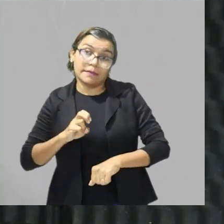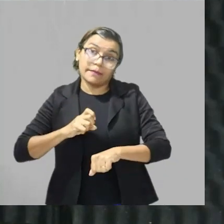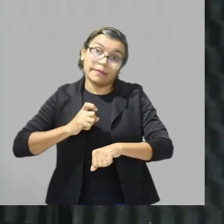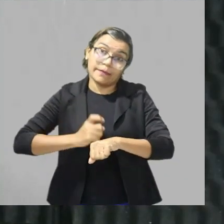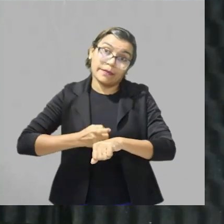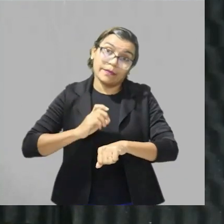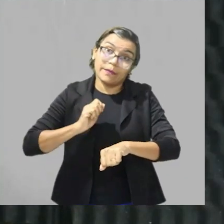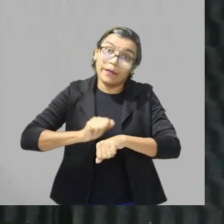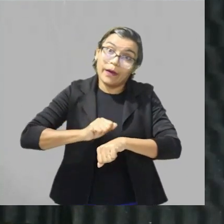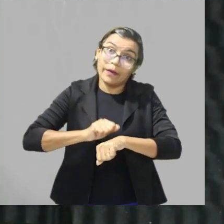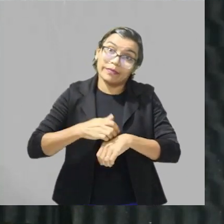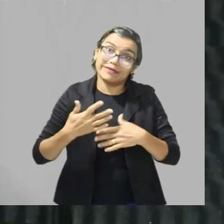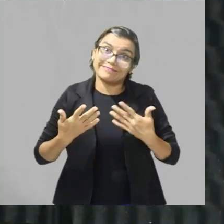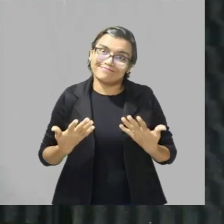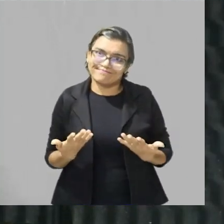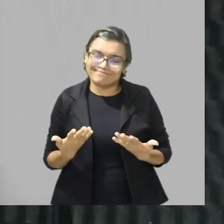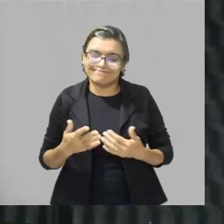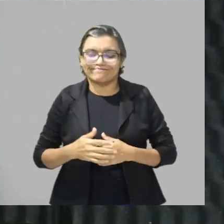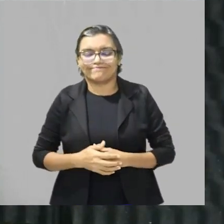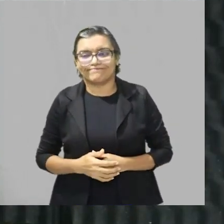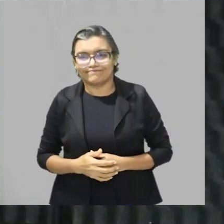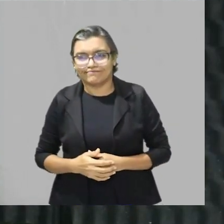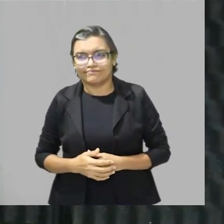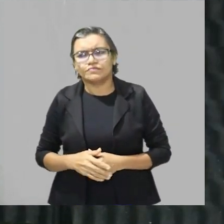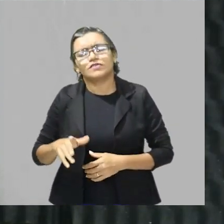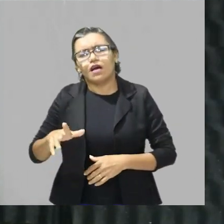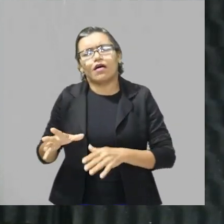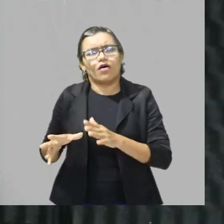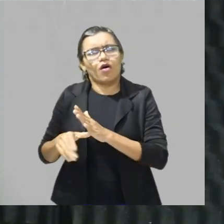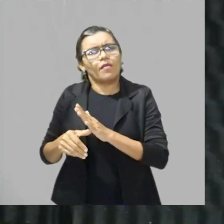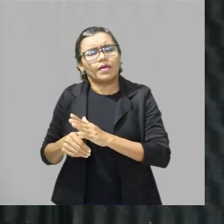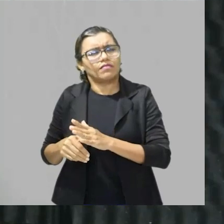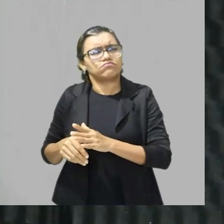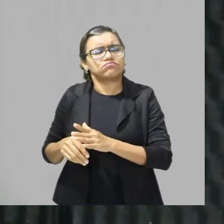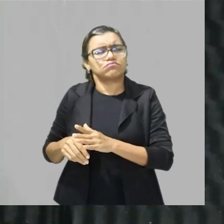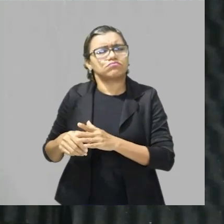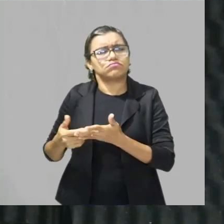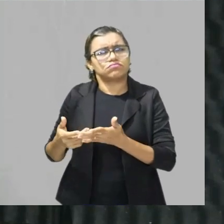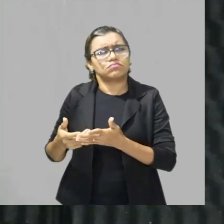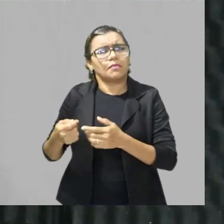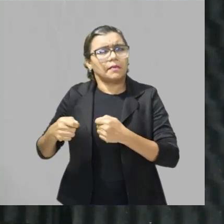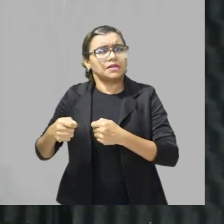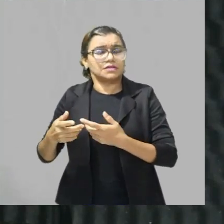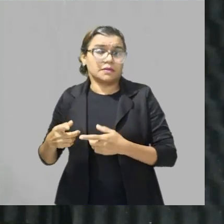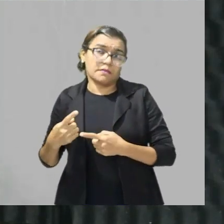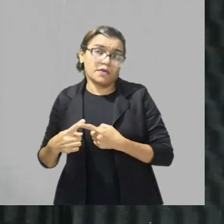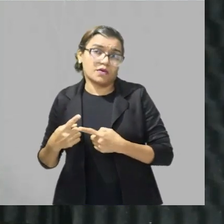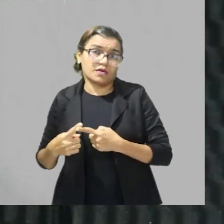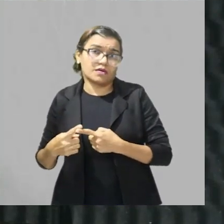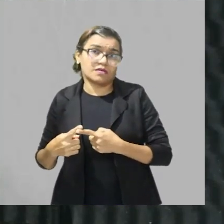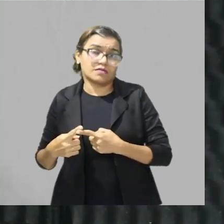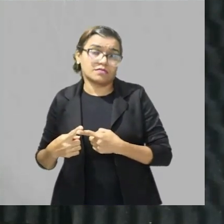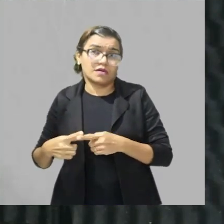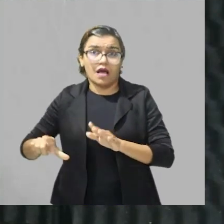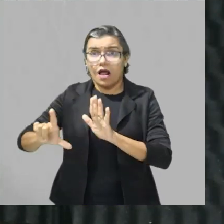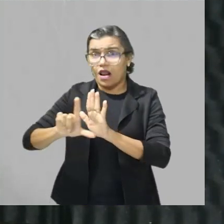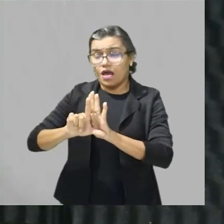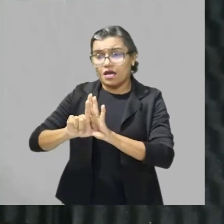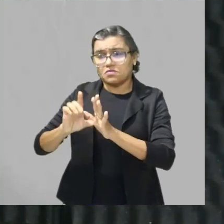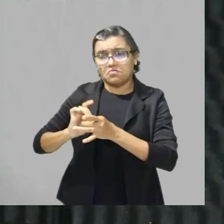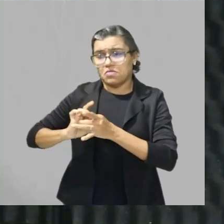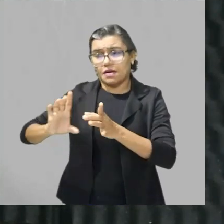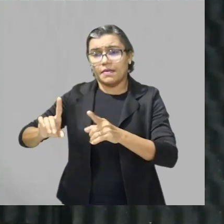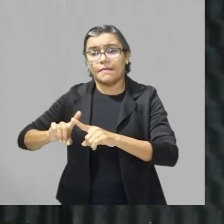aqui já sabe não vou nem completar deve roubar porque a lei porque a lei na verdade ela não vai